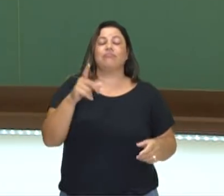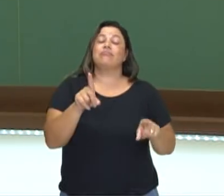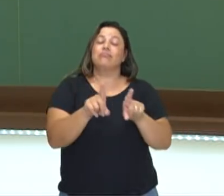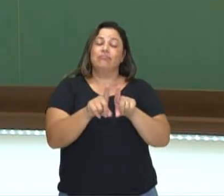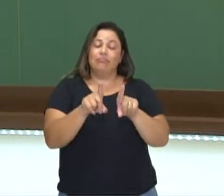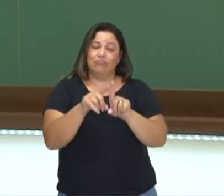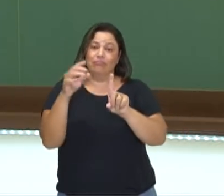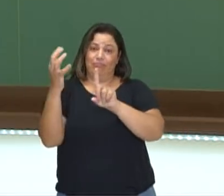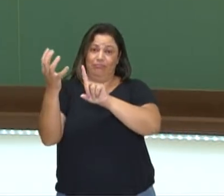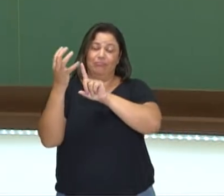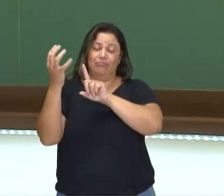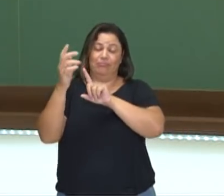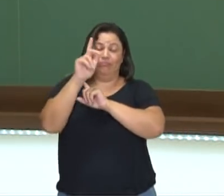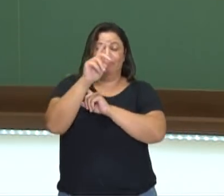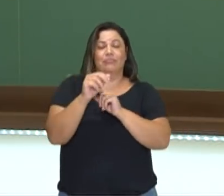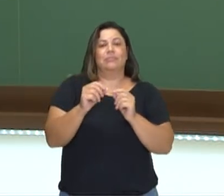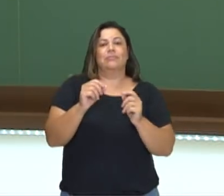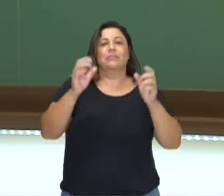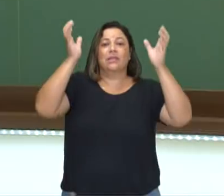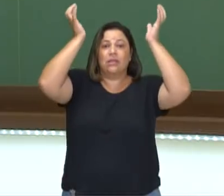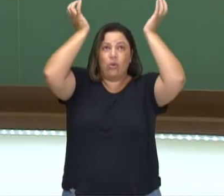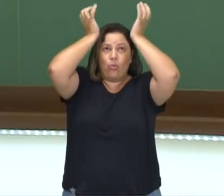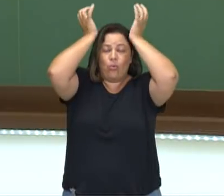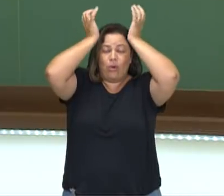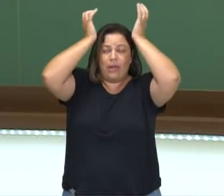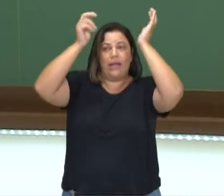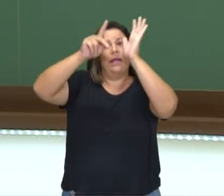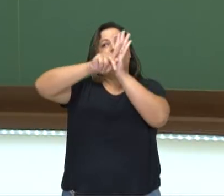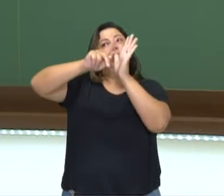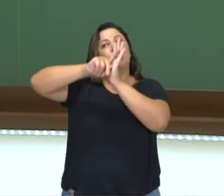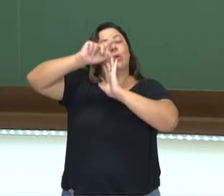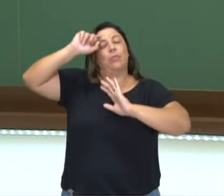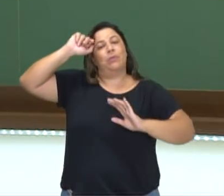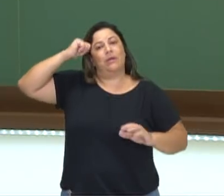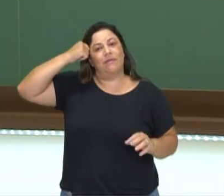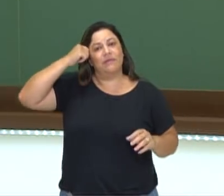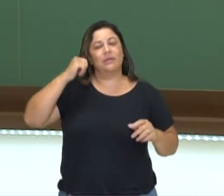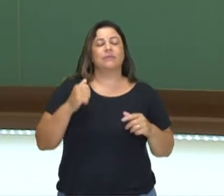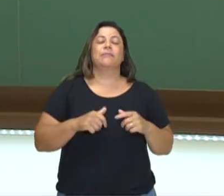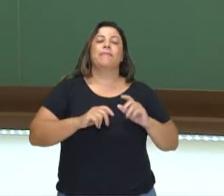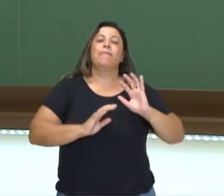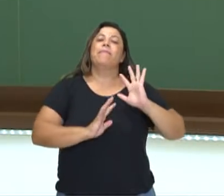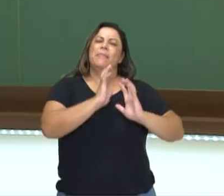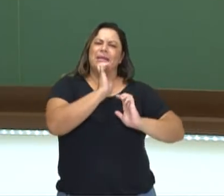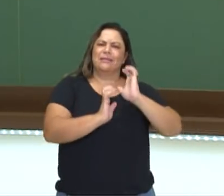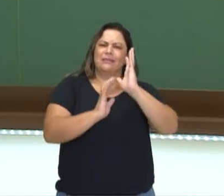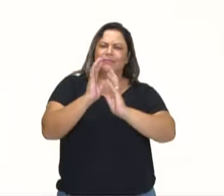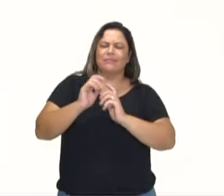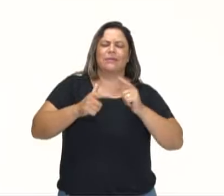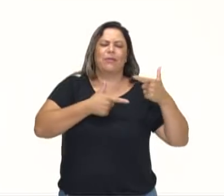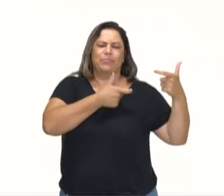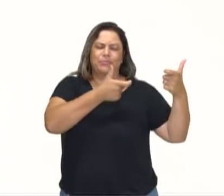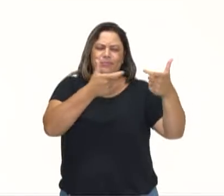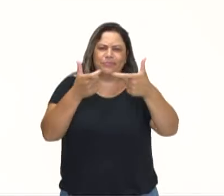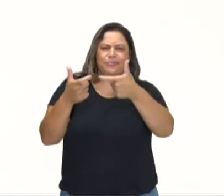com o rei do Congo, coroa-se um rei africano, mas também a luta entre mouros e cristãos. São feitos batismo